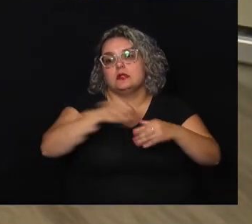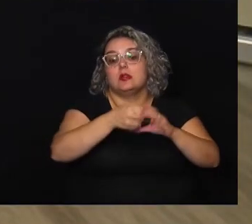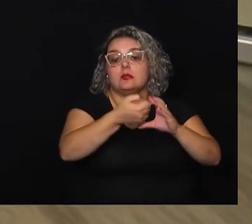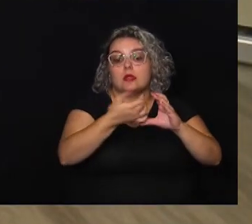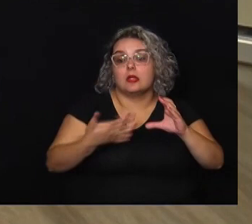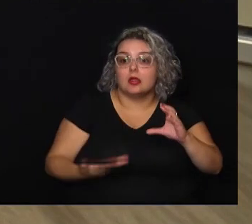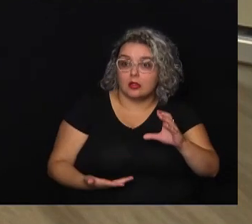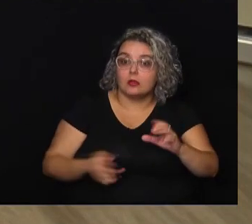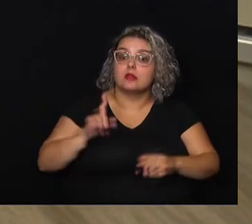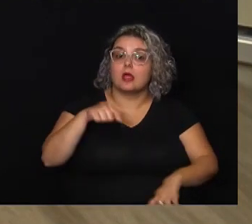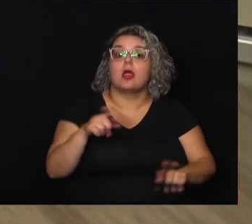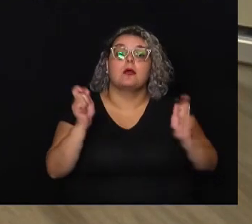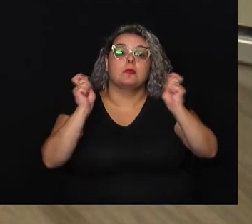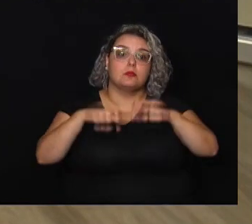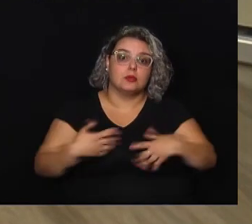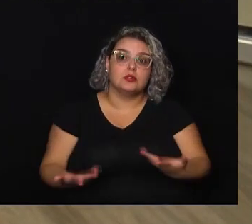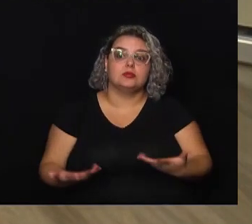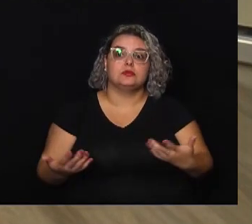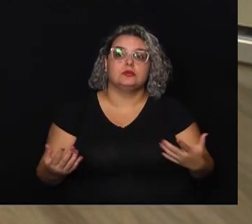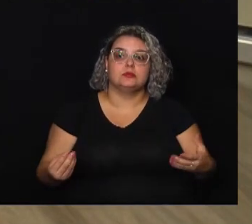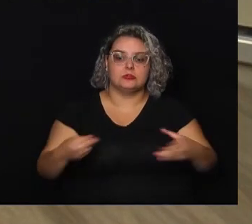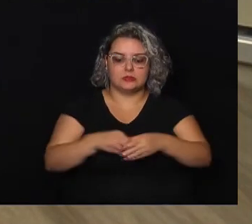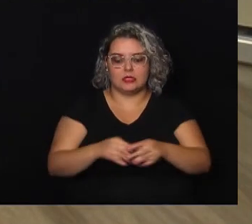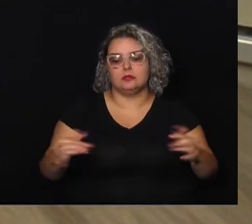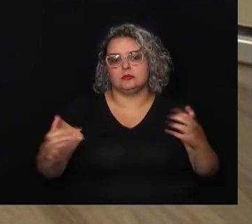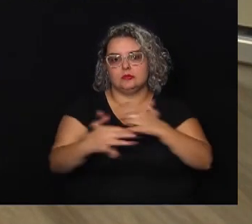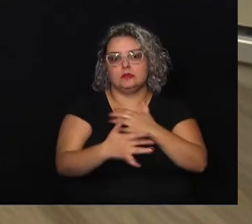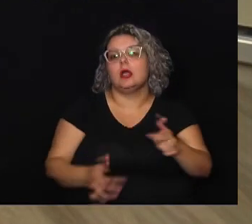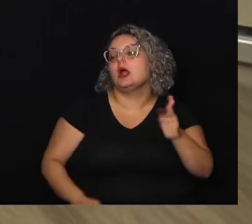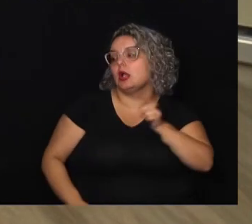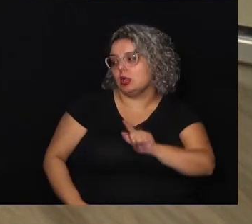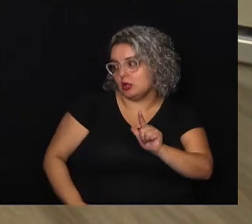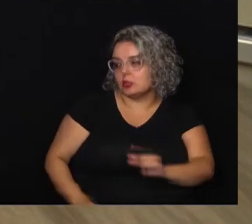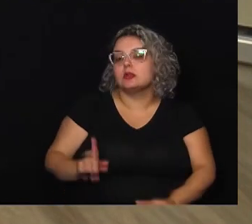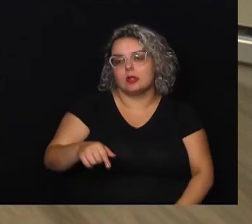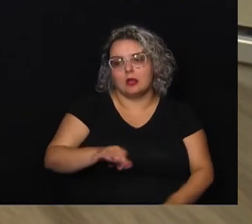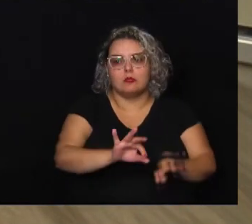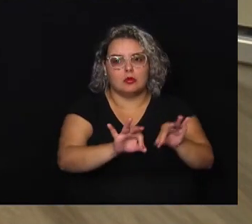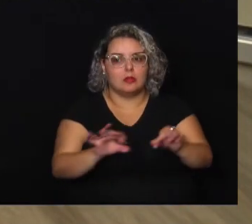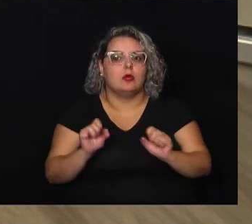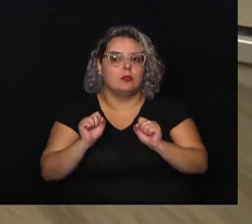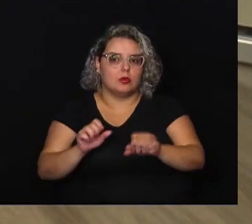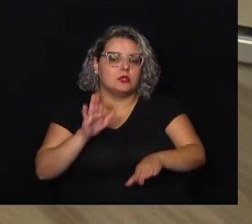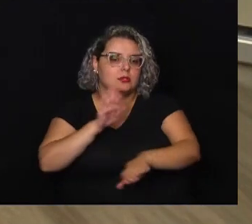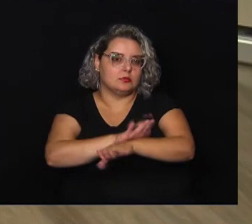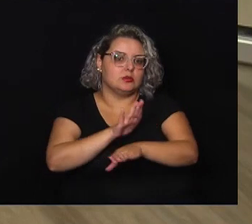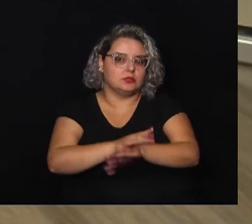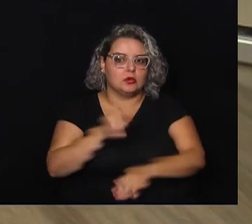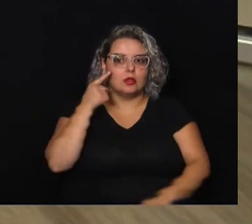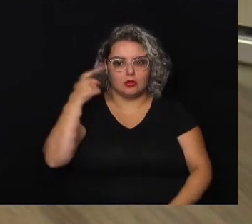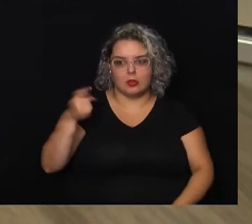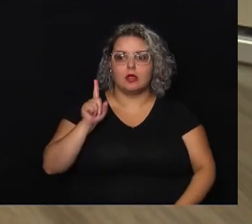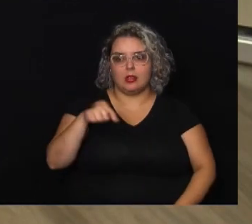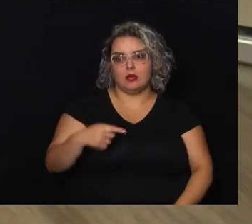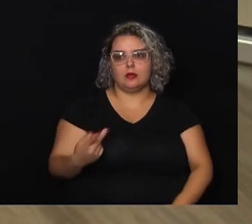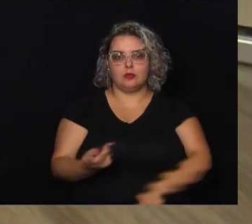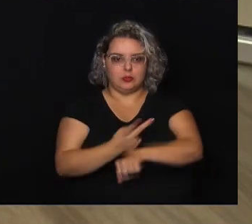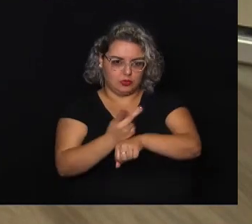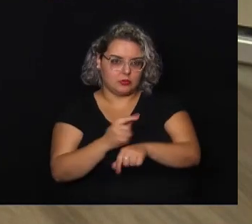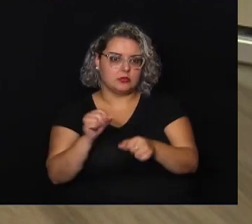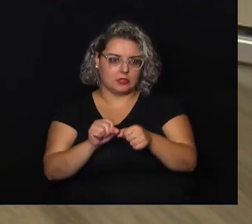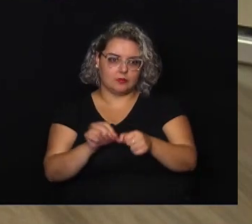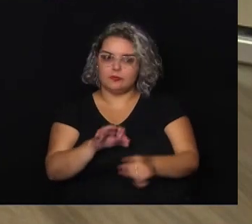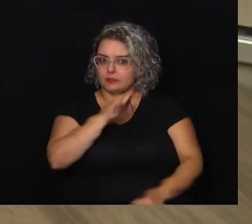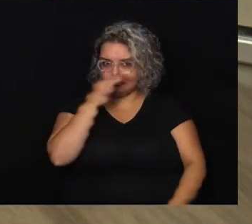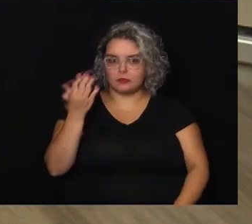característica que é possível no meio urbano, né? Então eu acho que isso é planejamento, a gente pode contribuir com ideia e é isso que a gente vai procurar fazer. Ótimo.